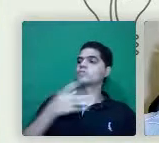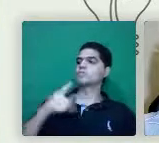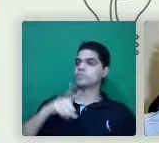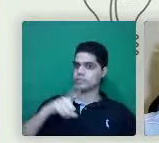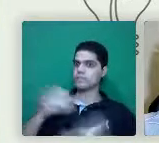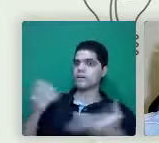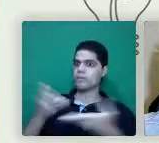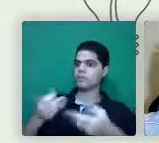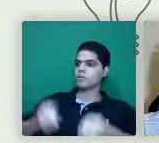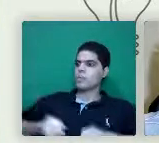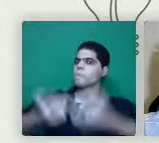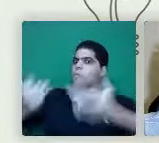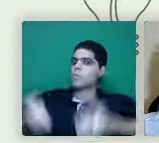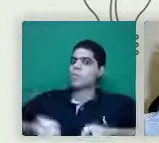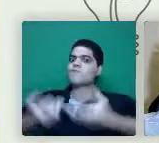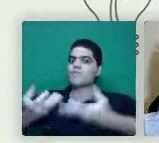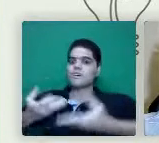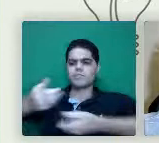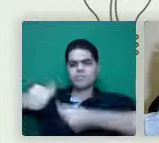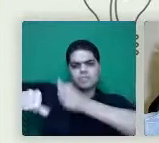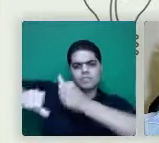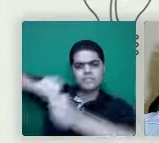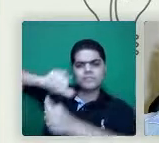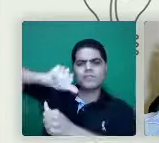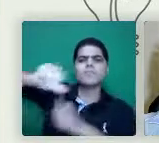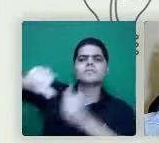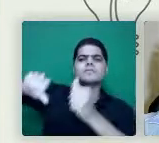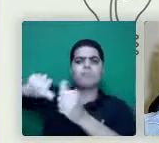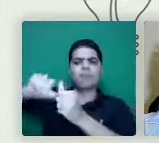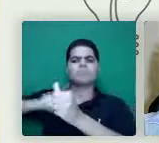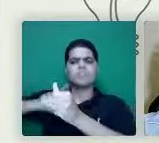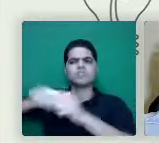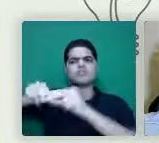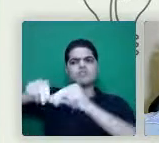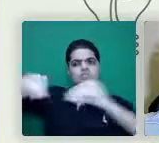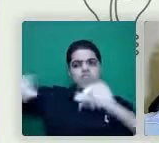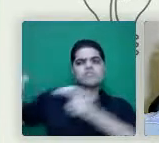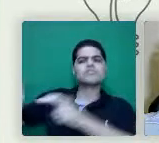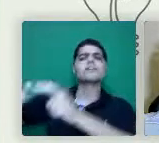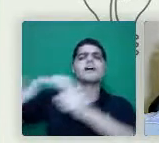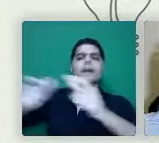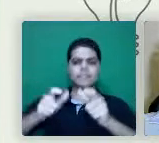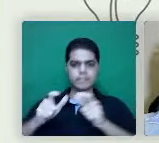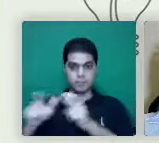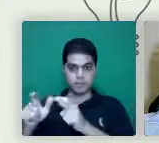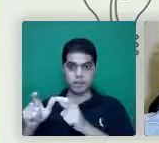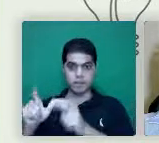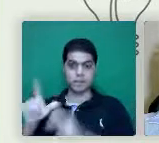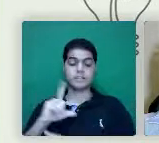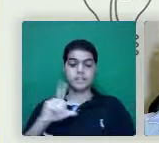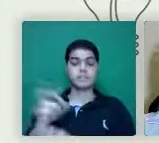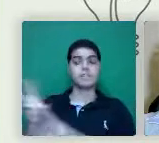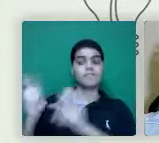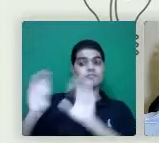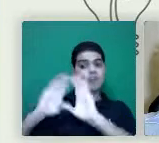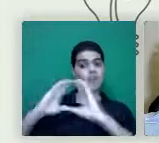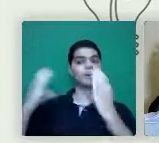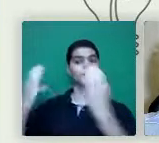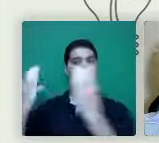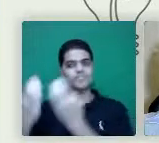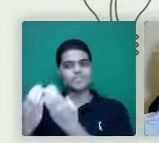a transformação no território. Então, as cooperativas,